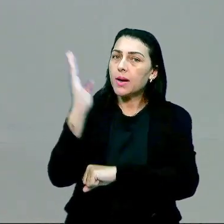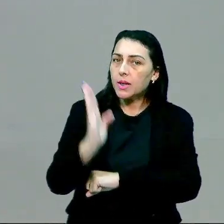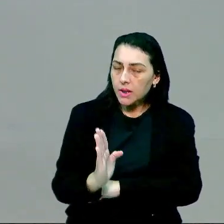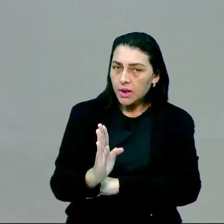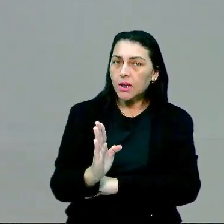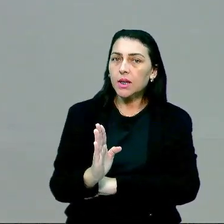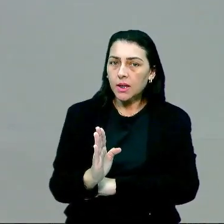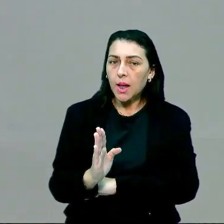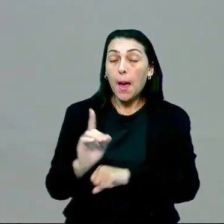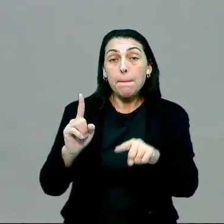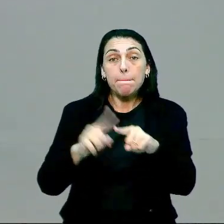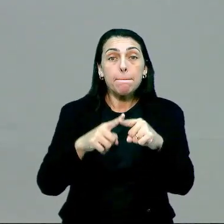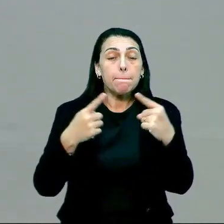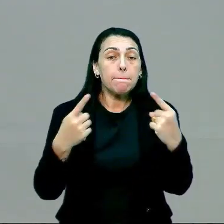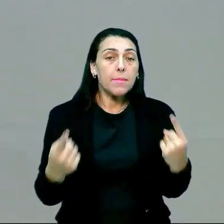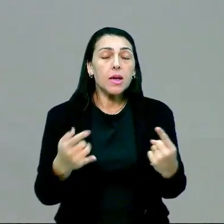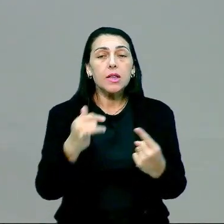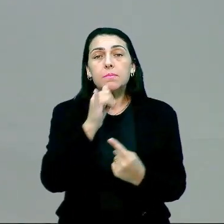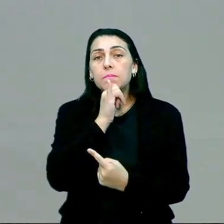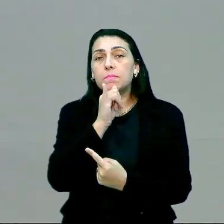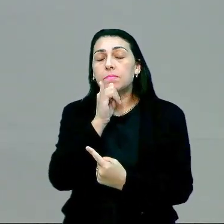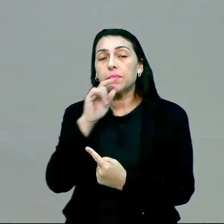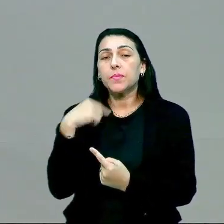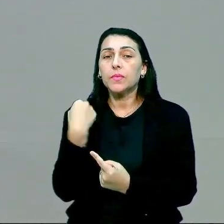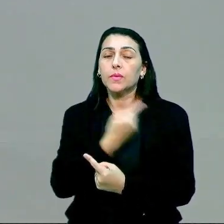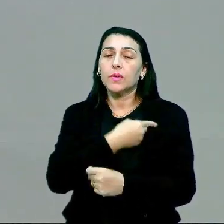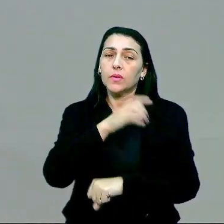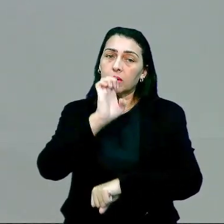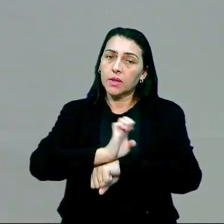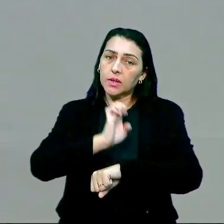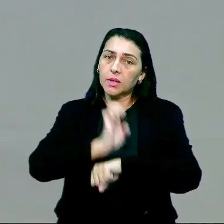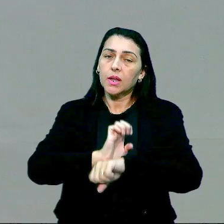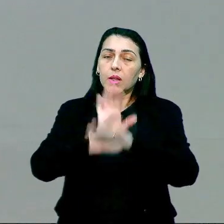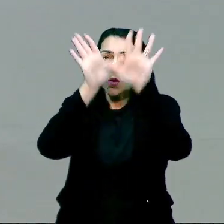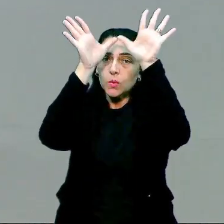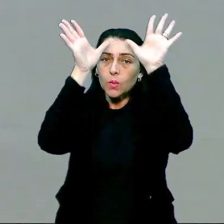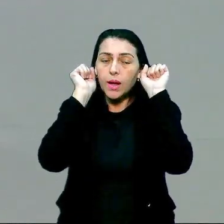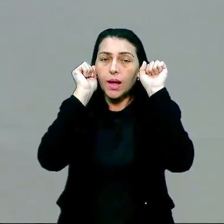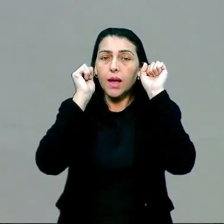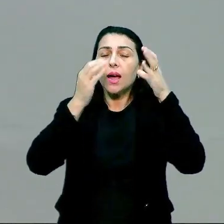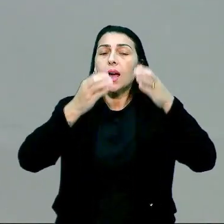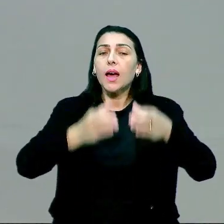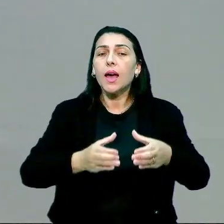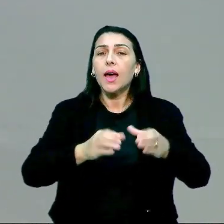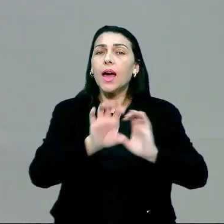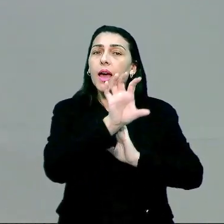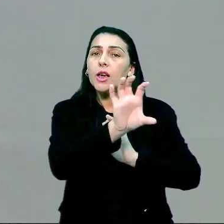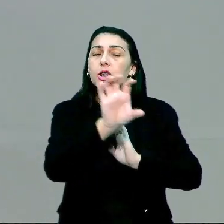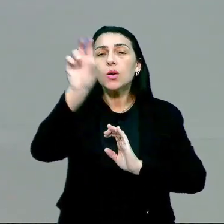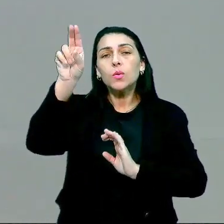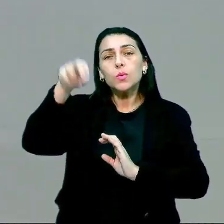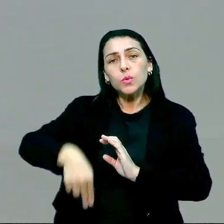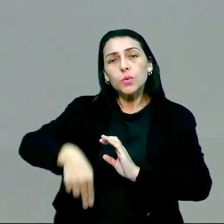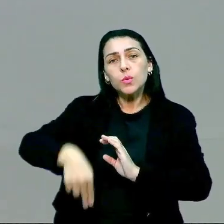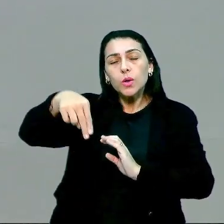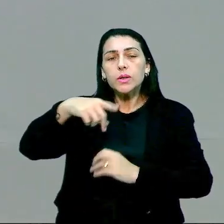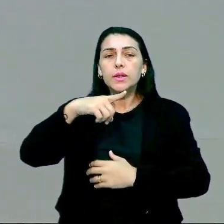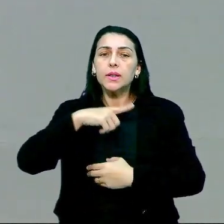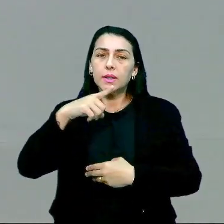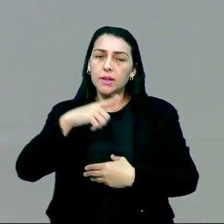brasileira. Mas, por exemplo, o nosso estado, o estado do Acre, situado na região norte, nós